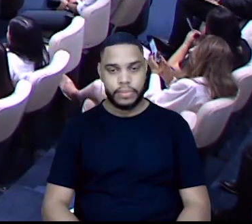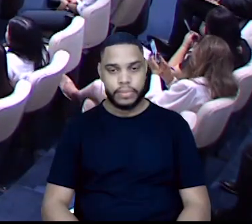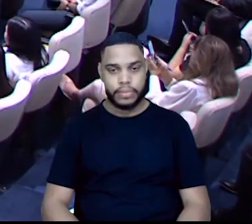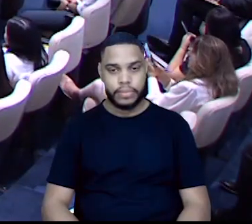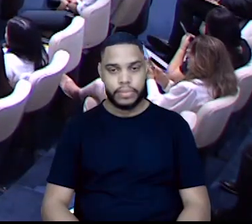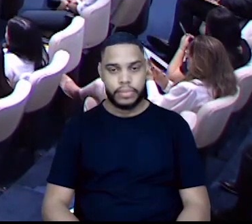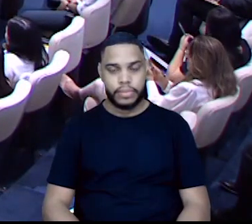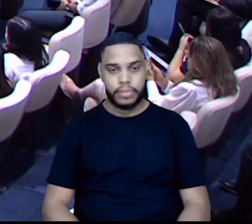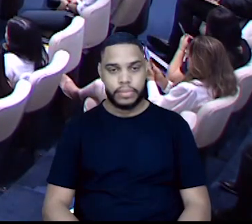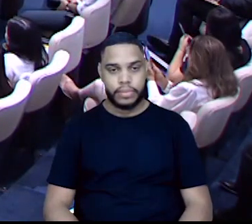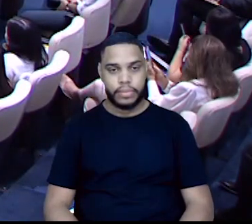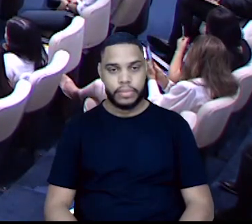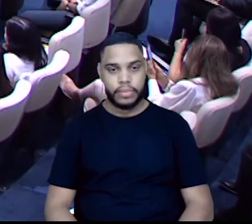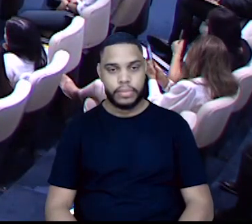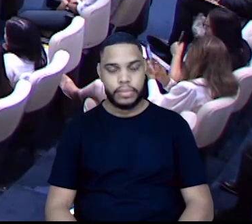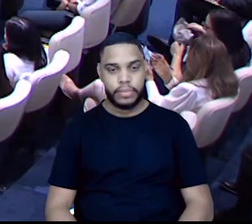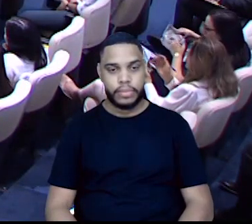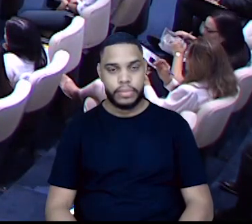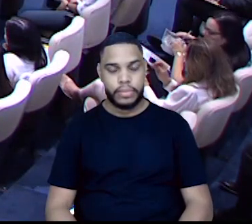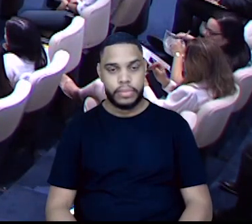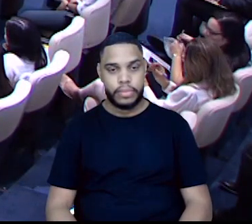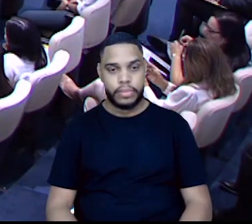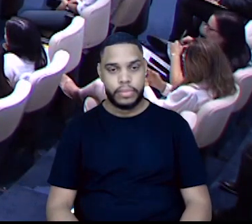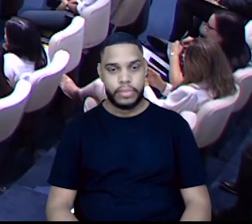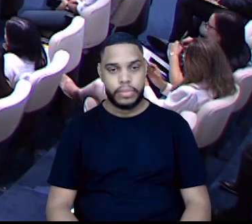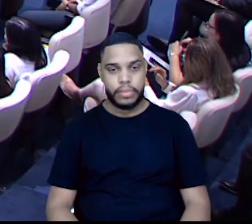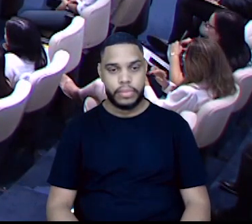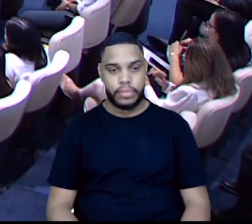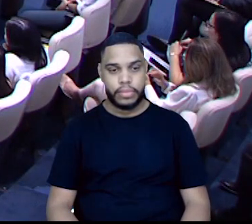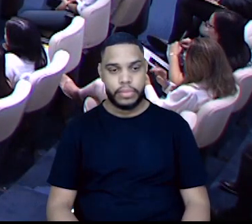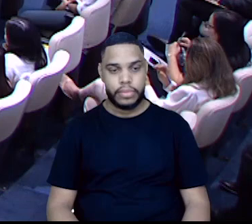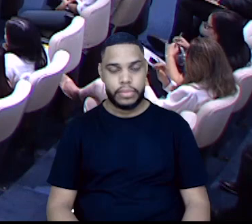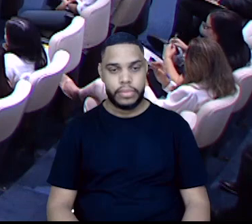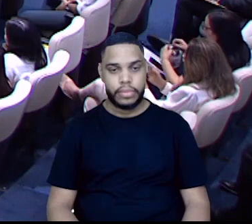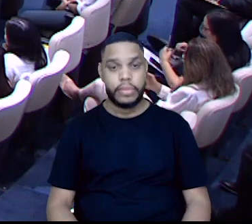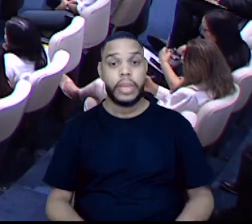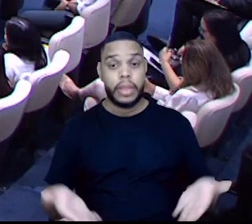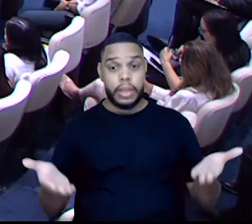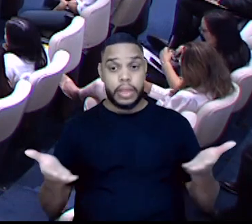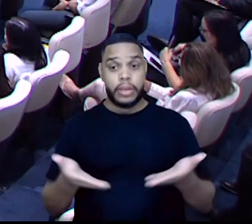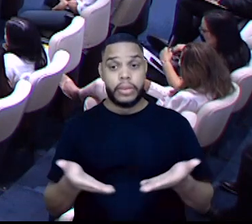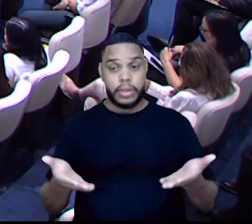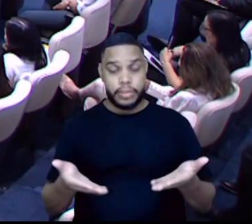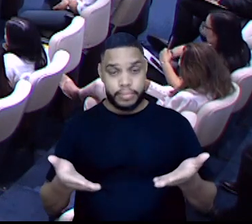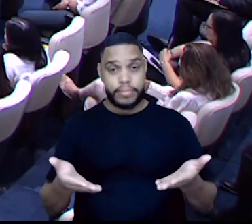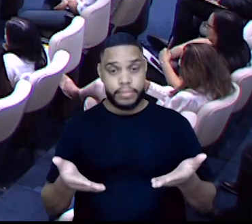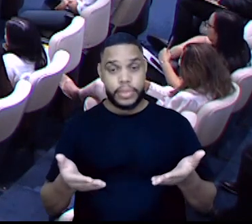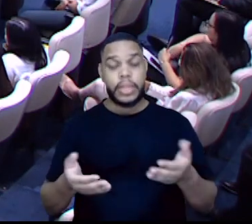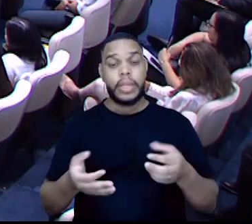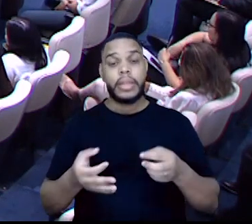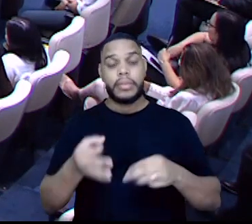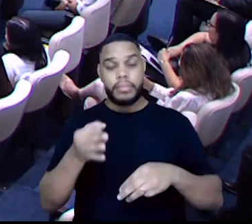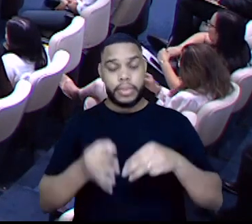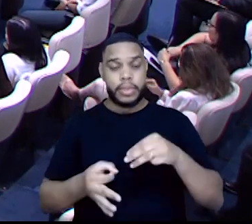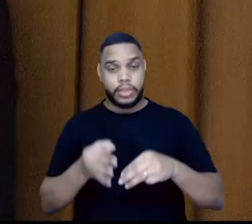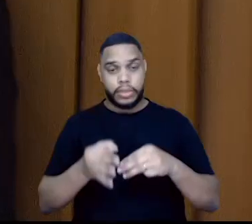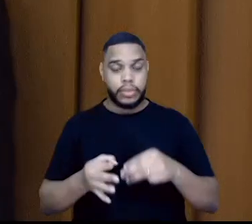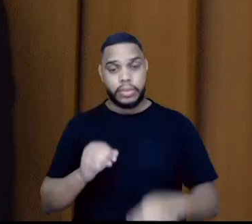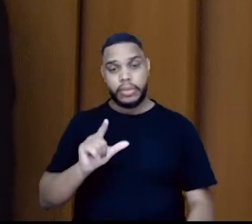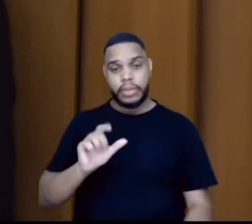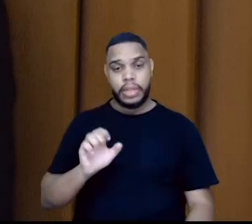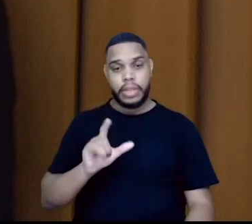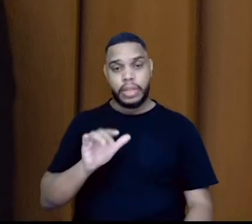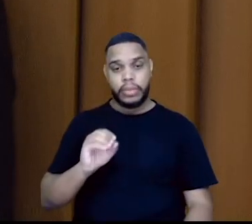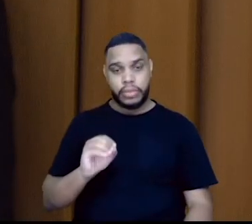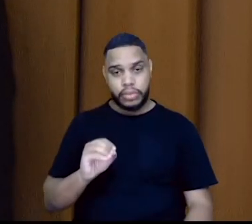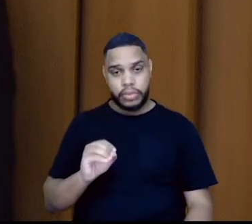Eu só vou precisar sair, que eu tenho compromisso de almoço. Tá? Neste momento, Sua Excelência o senhor ministro Lélio Bentes